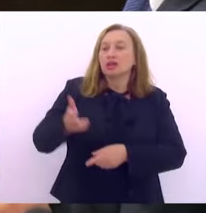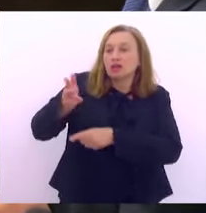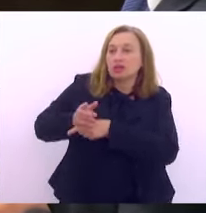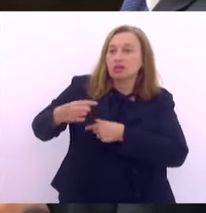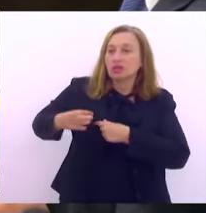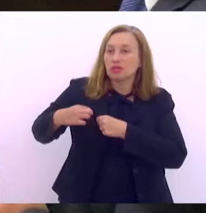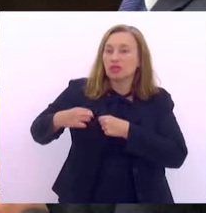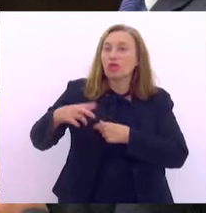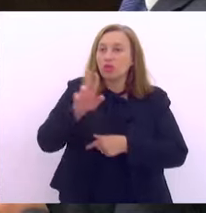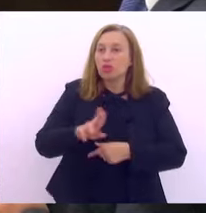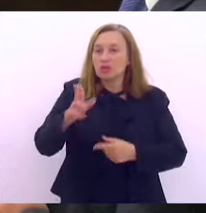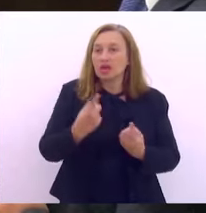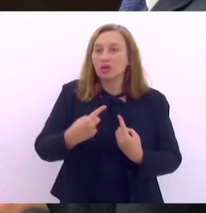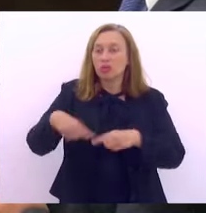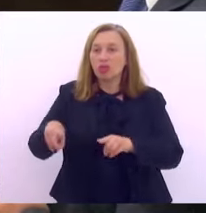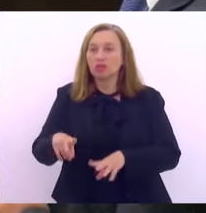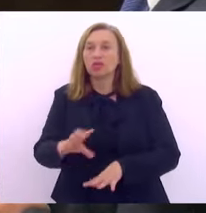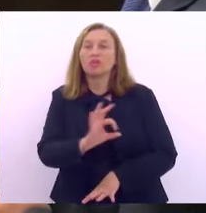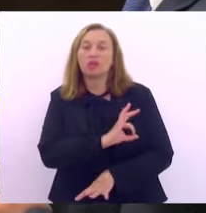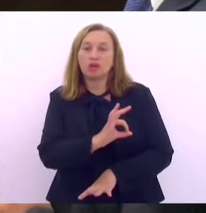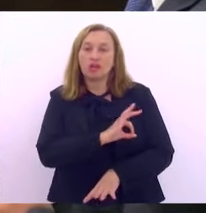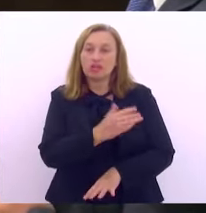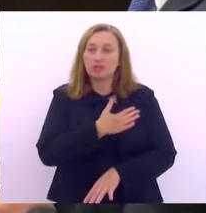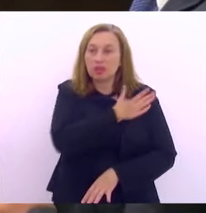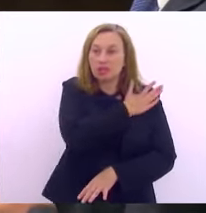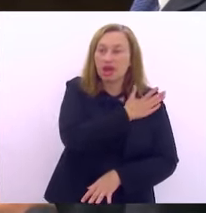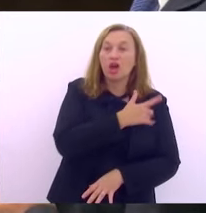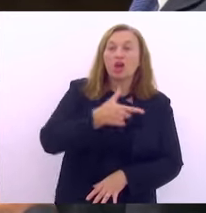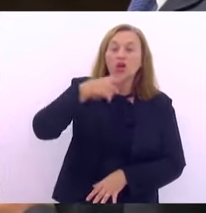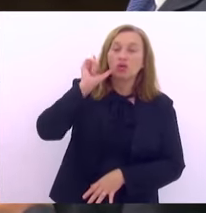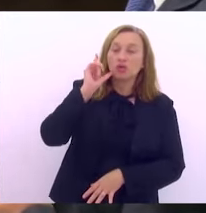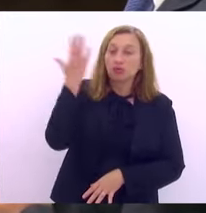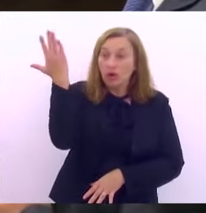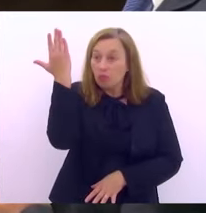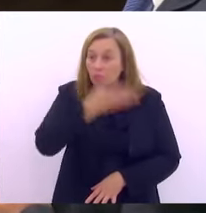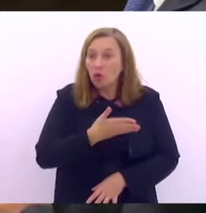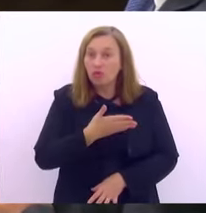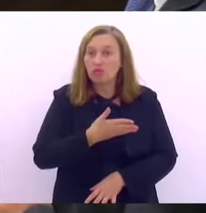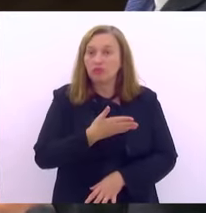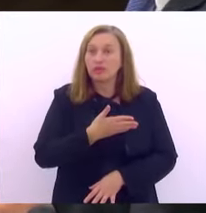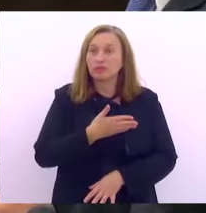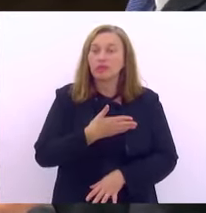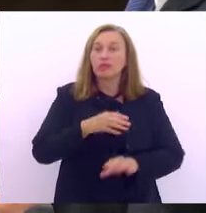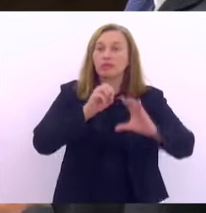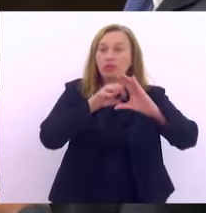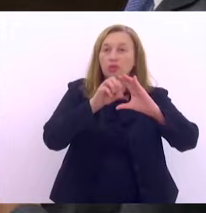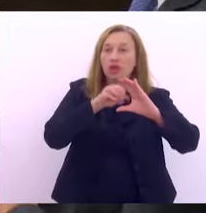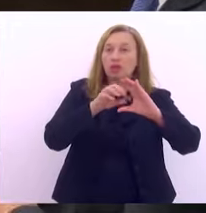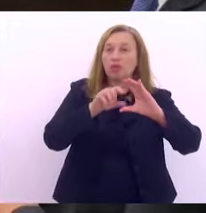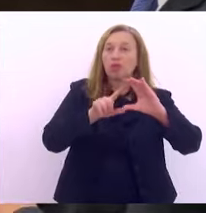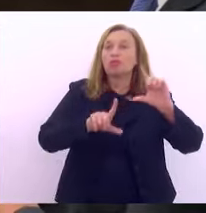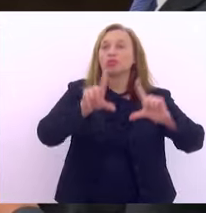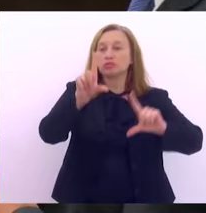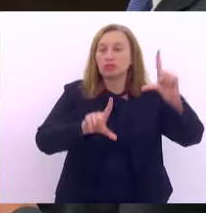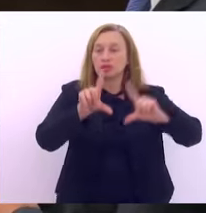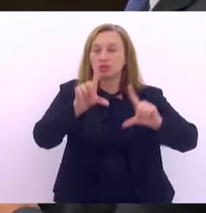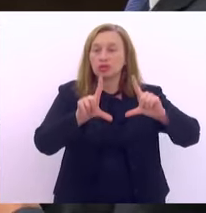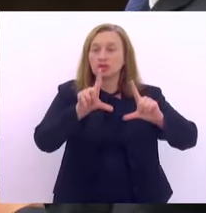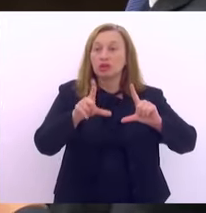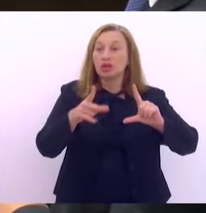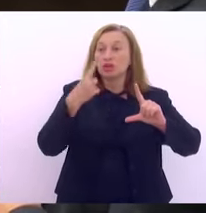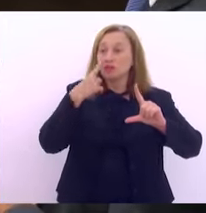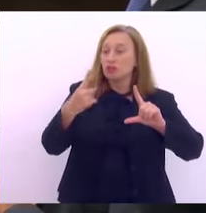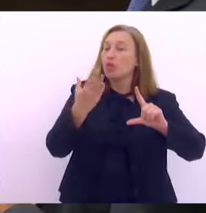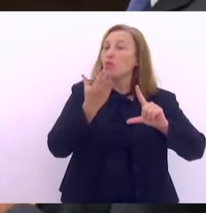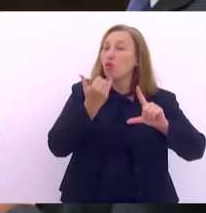utilizadas contra a Polícia Militar. E ontem foi uma prova verídica quando a Rede Globo teve acesso aos policiais lanchando,